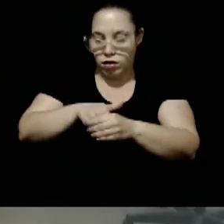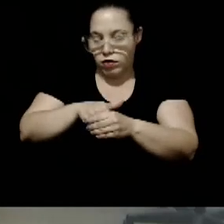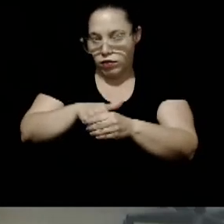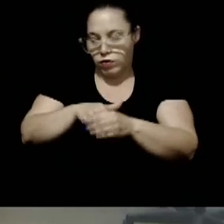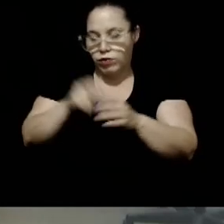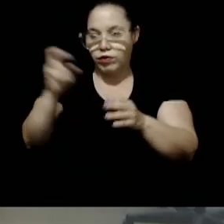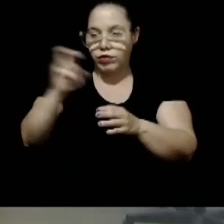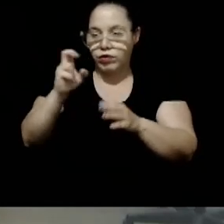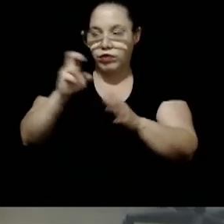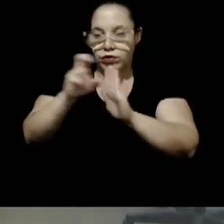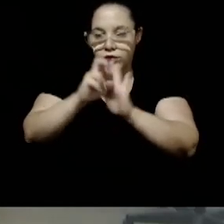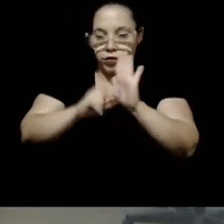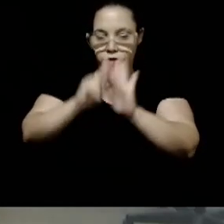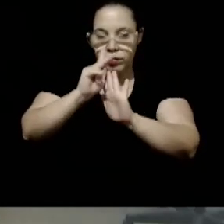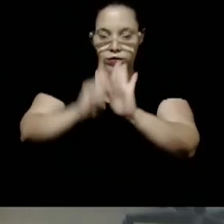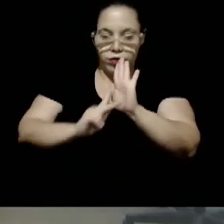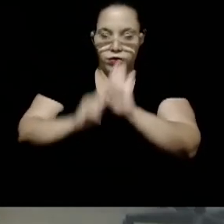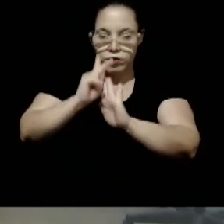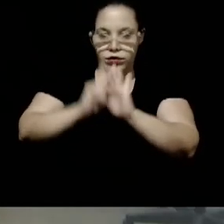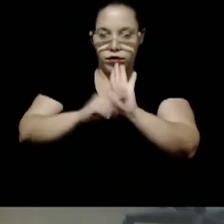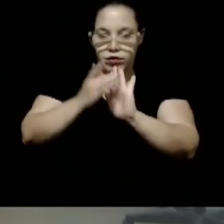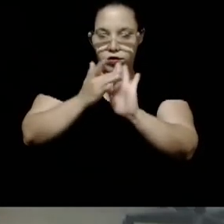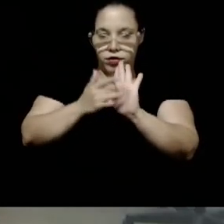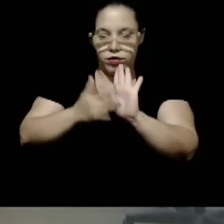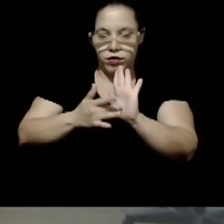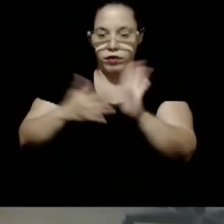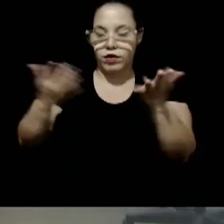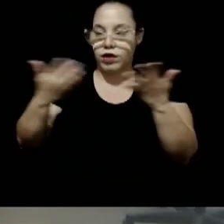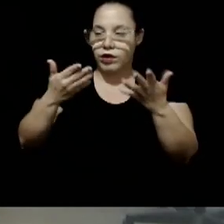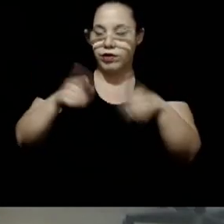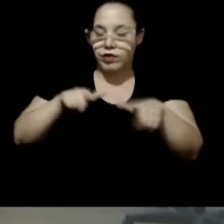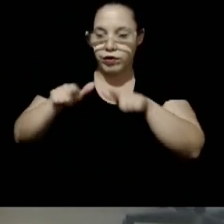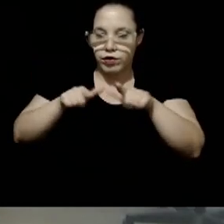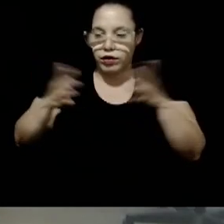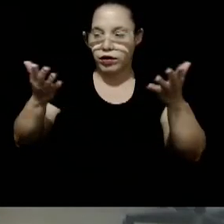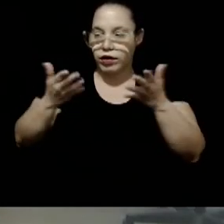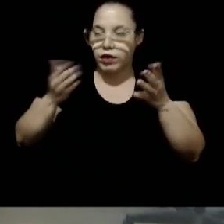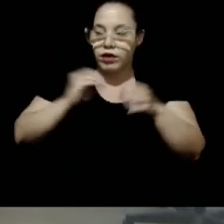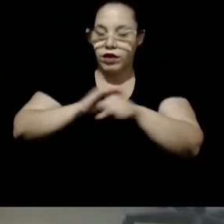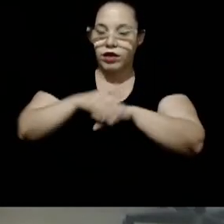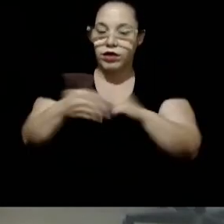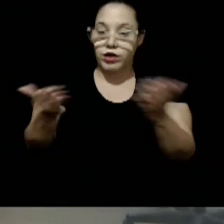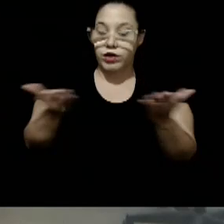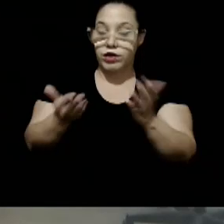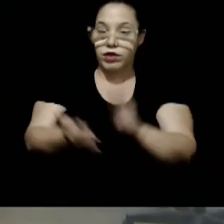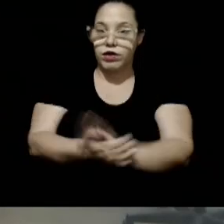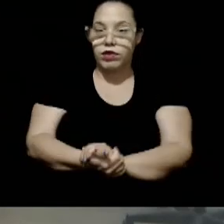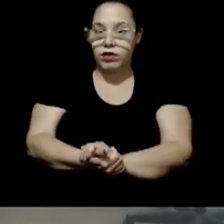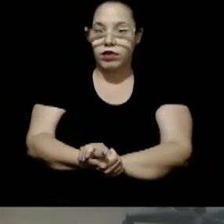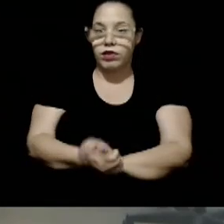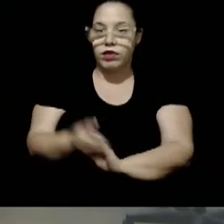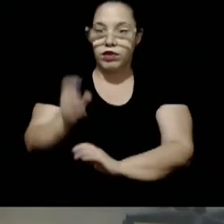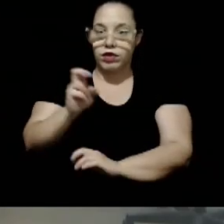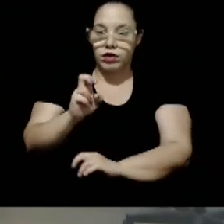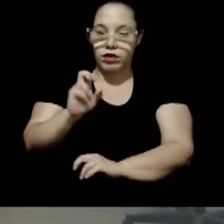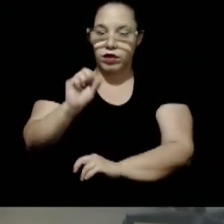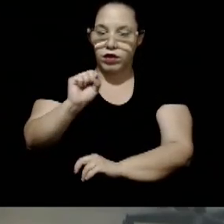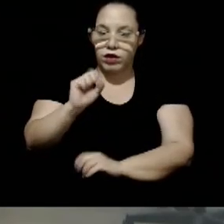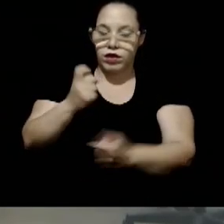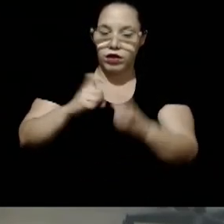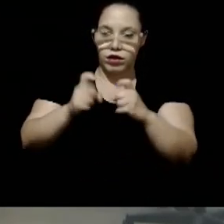projetos que estão na pauta dos trabalhos da noite de hoje 58ª reunião